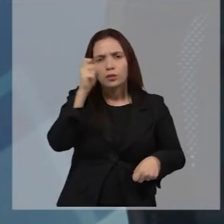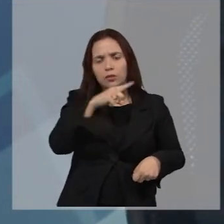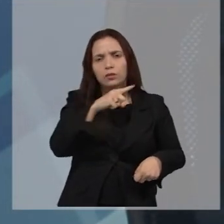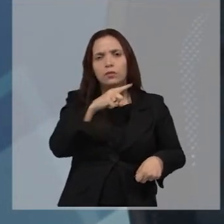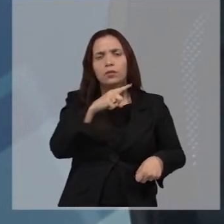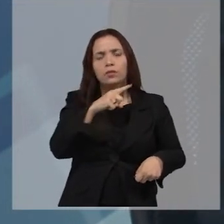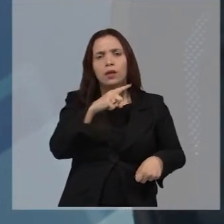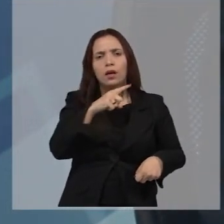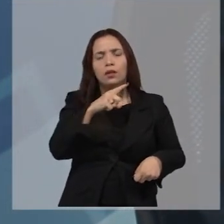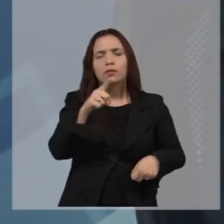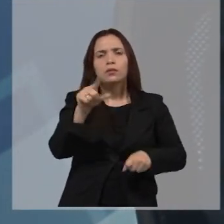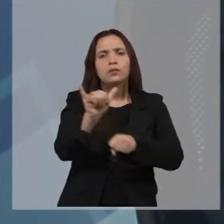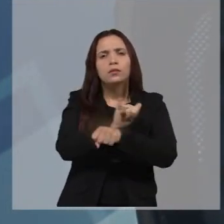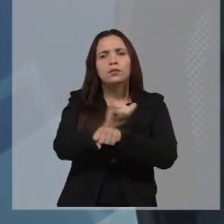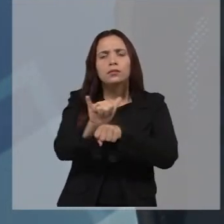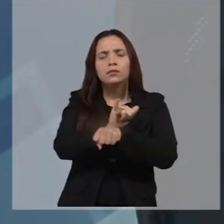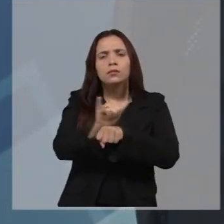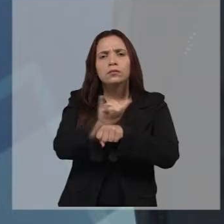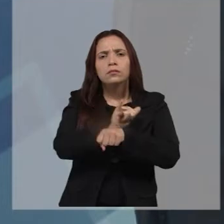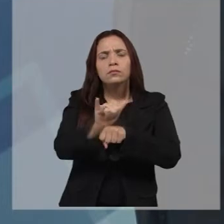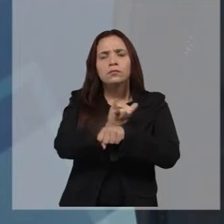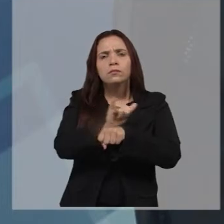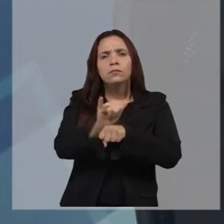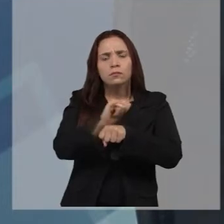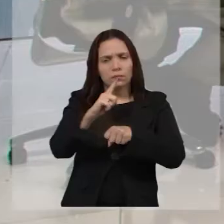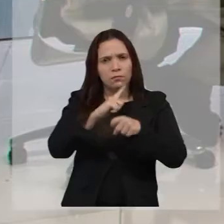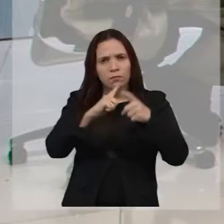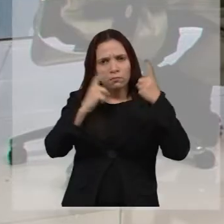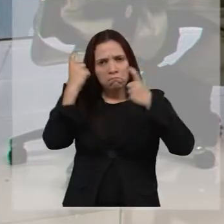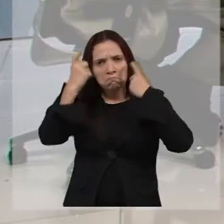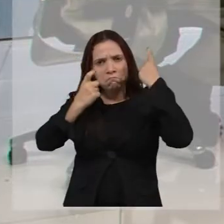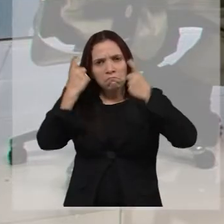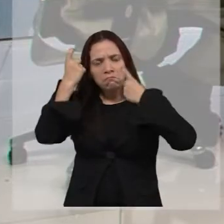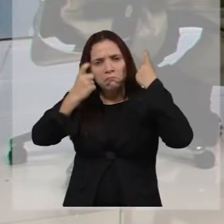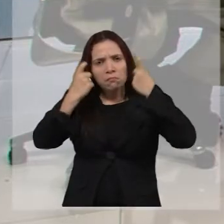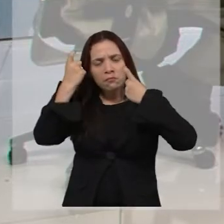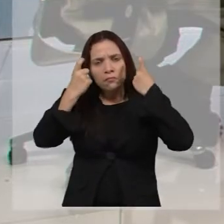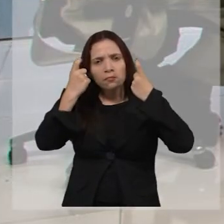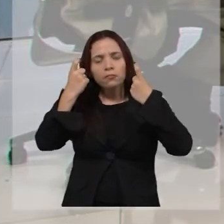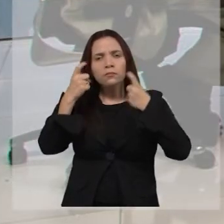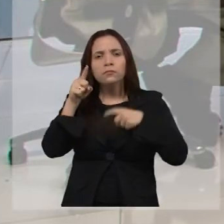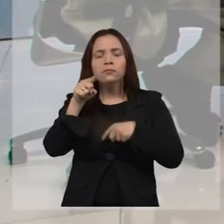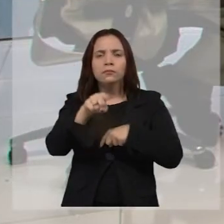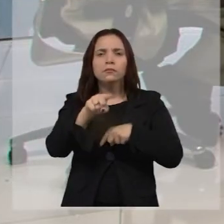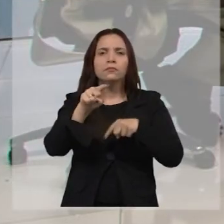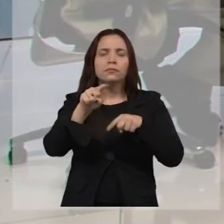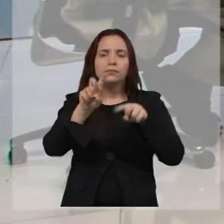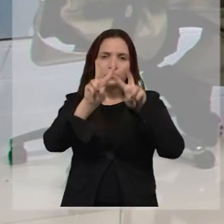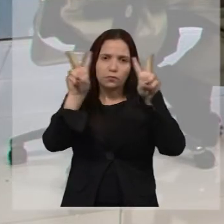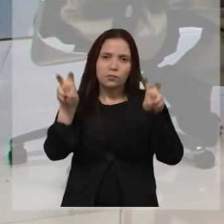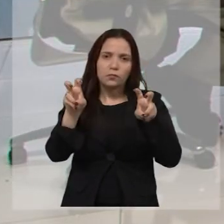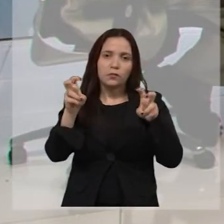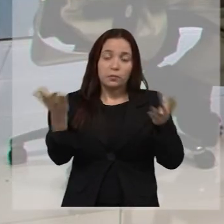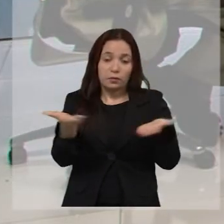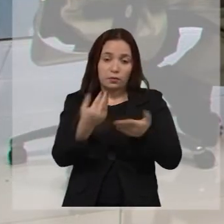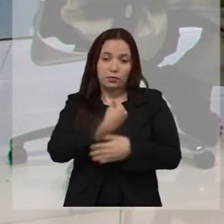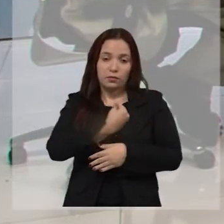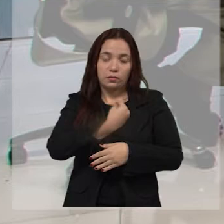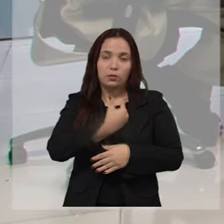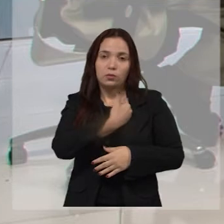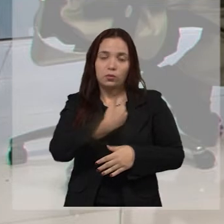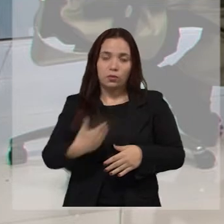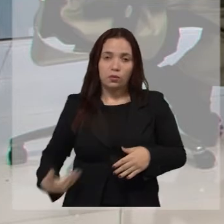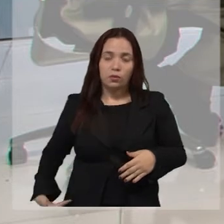ter esses meios, né? Não existe uma preocupação, por exemplo, do atual governo,